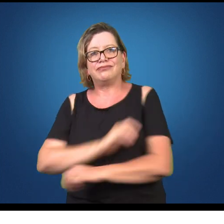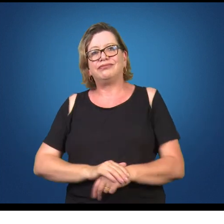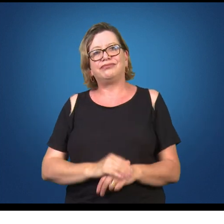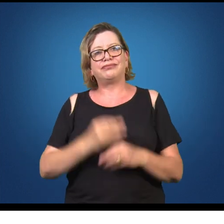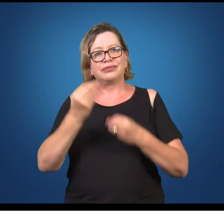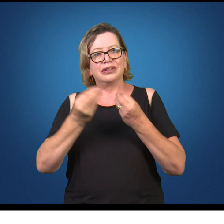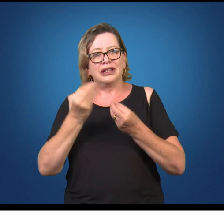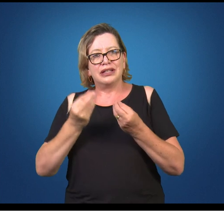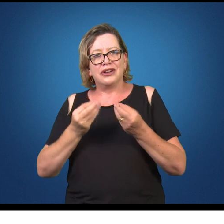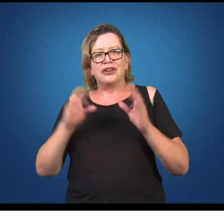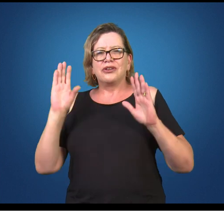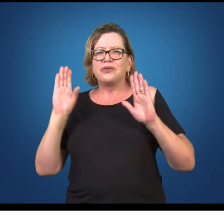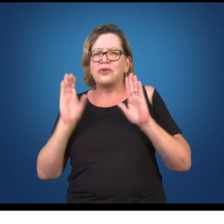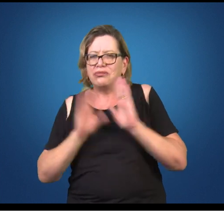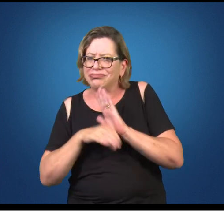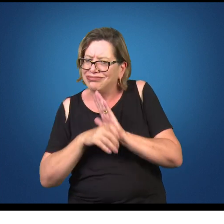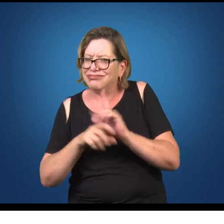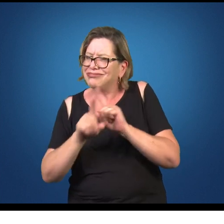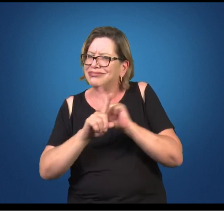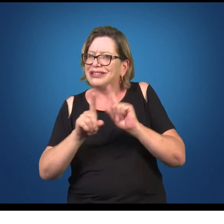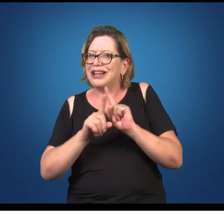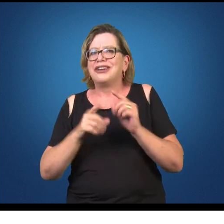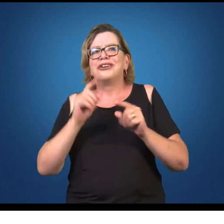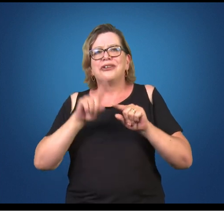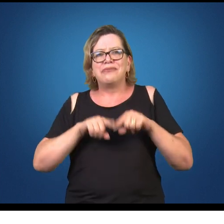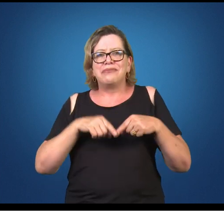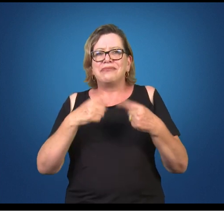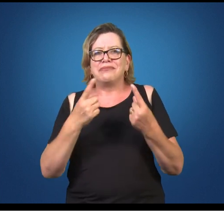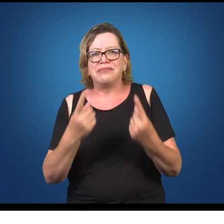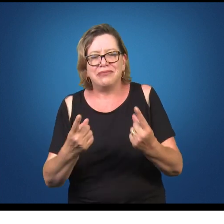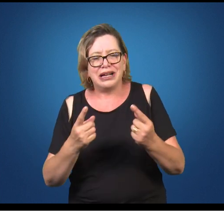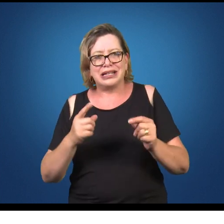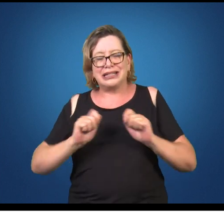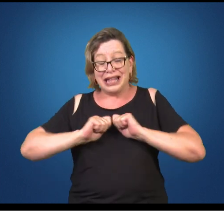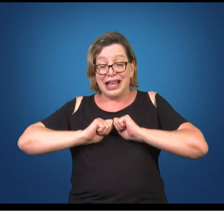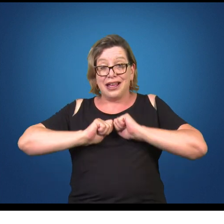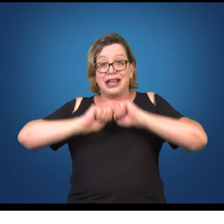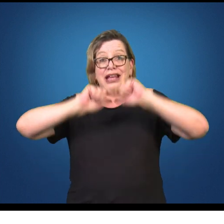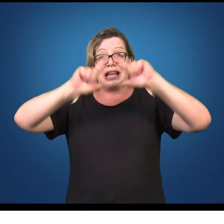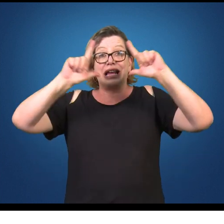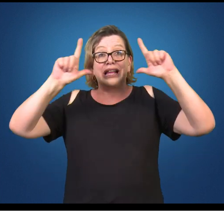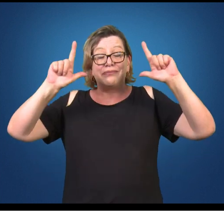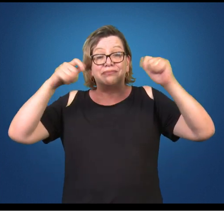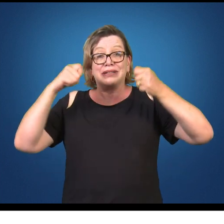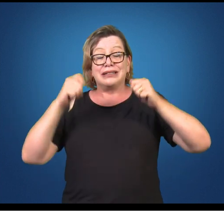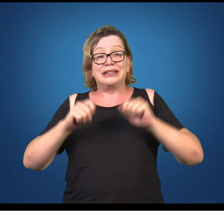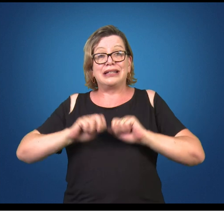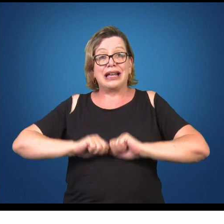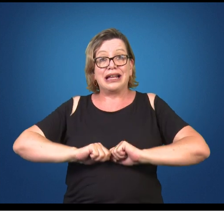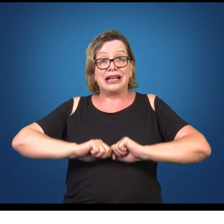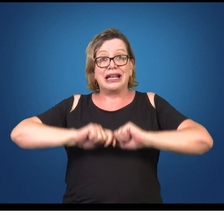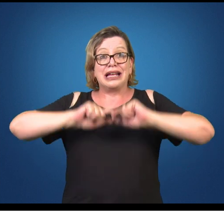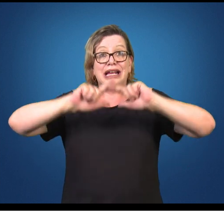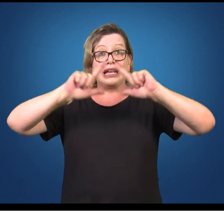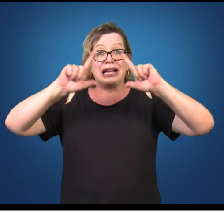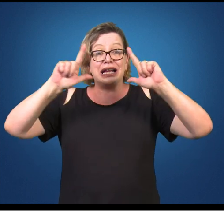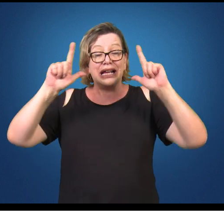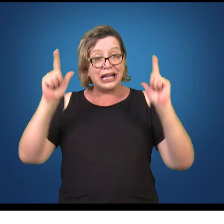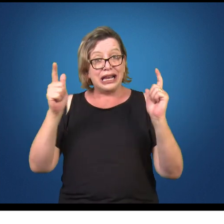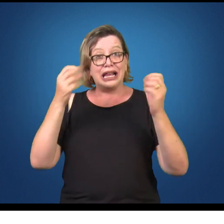Vá conceituar exatamente várias coisas, mas você ter clareza como professor lhe permite uma